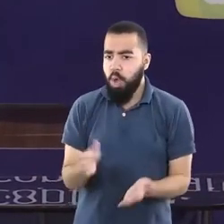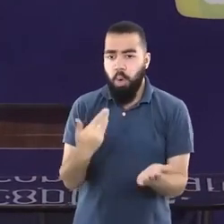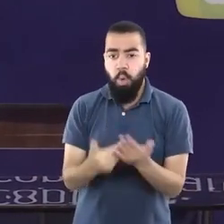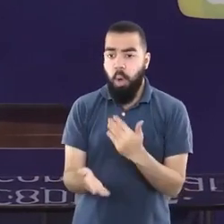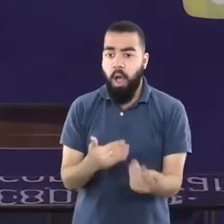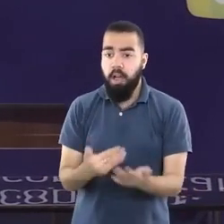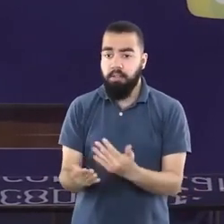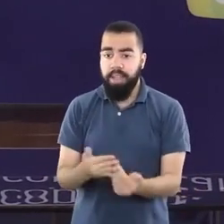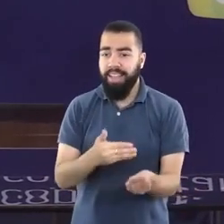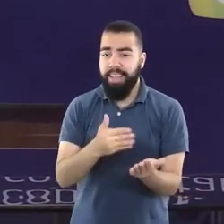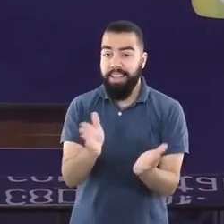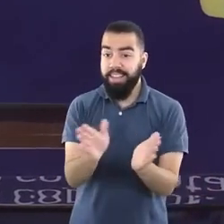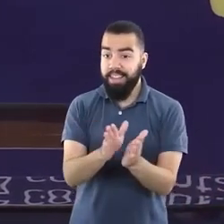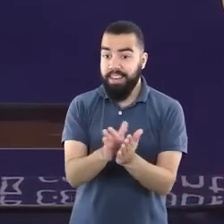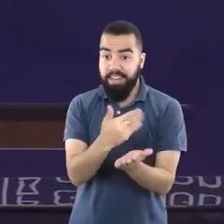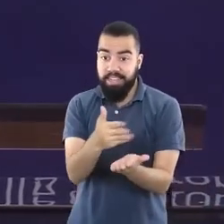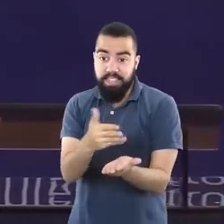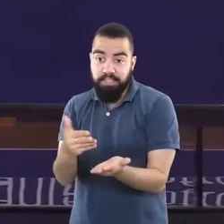teologia.